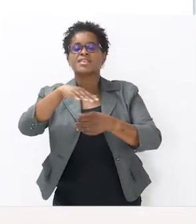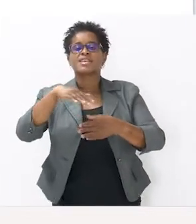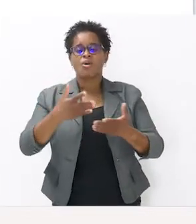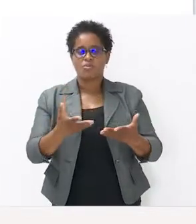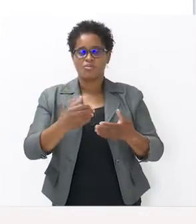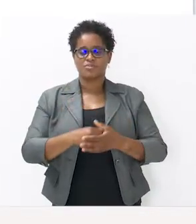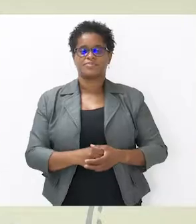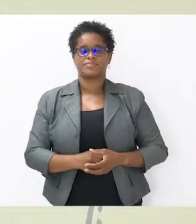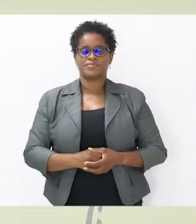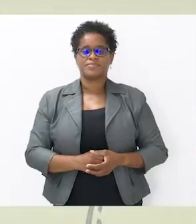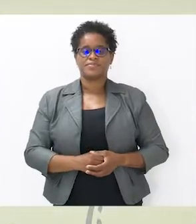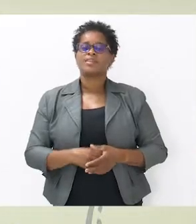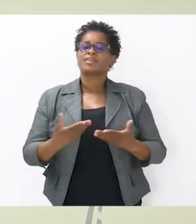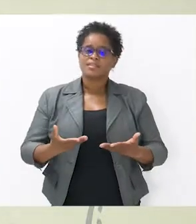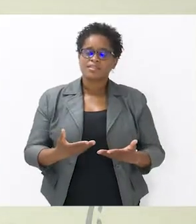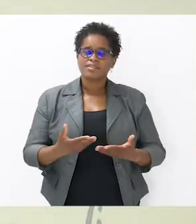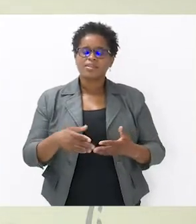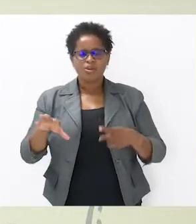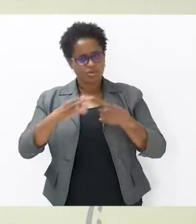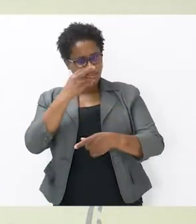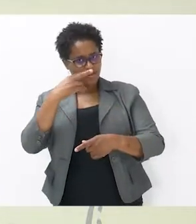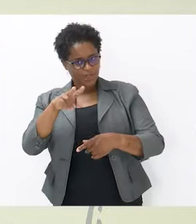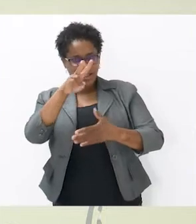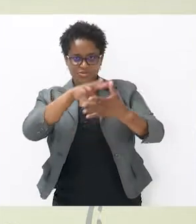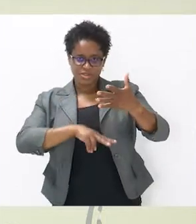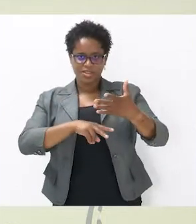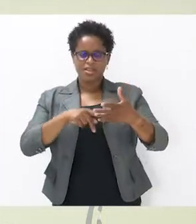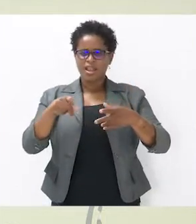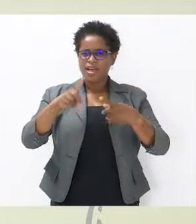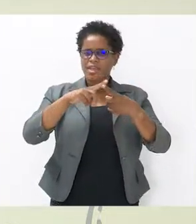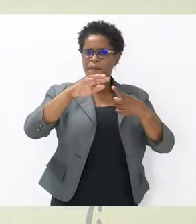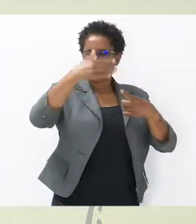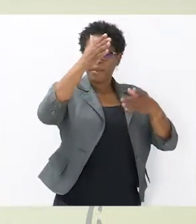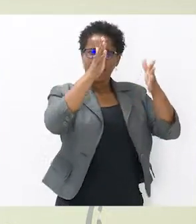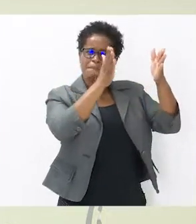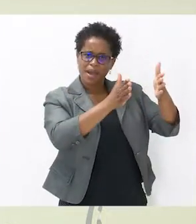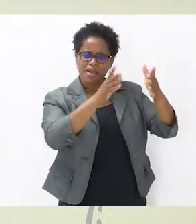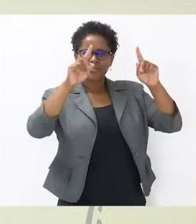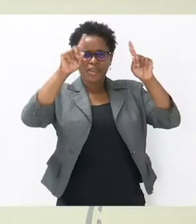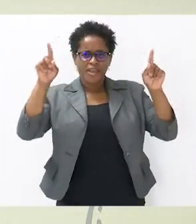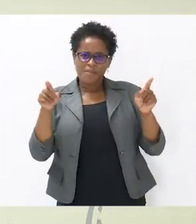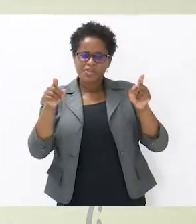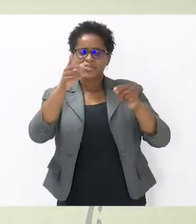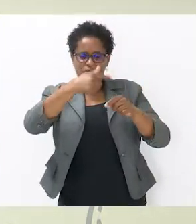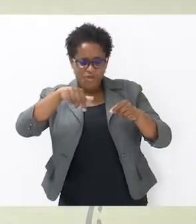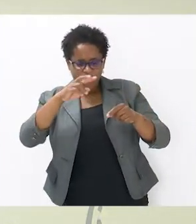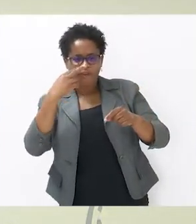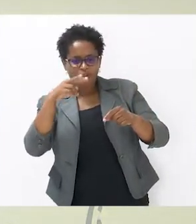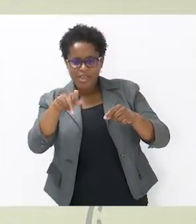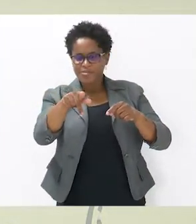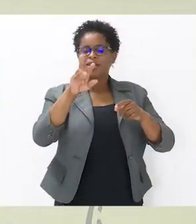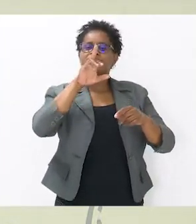ação? Conseguiram ver no texto? Lá na primeira parte, entre parênteses, nós encontramos